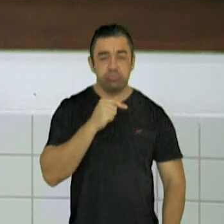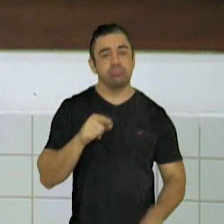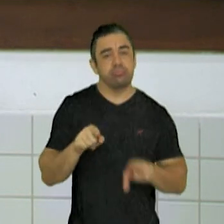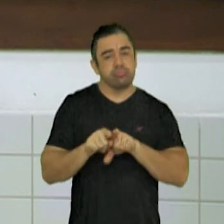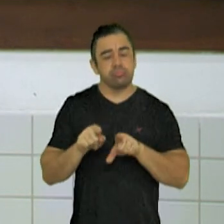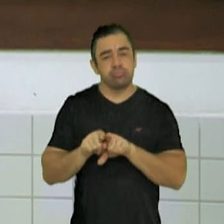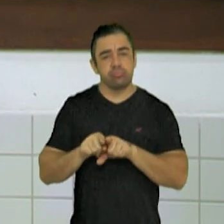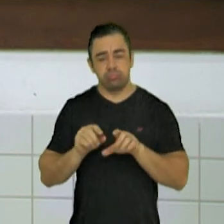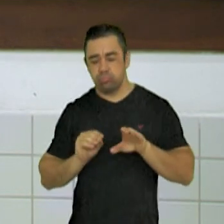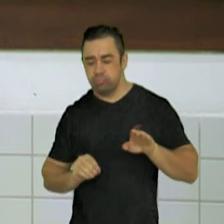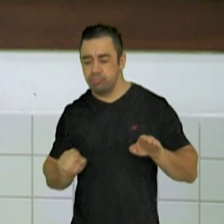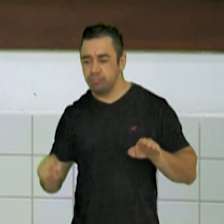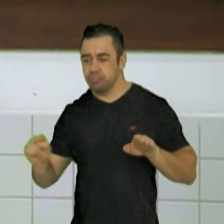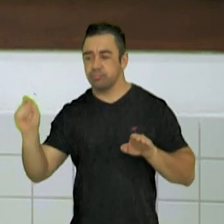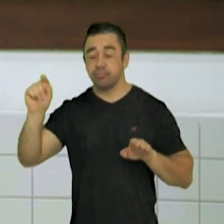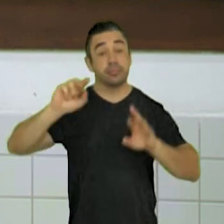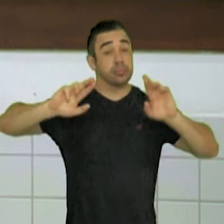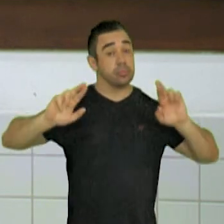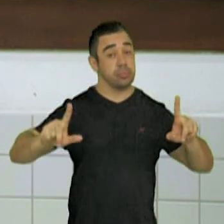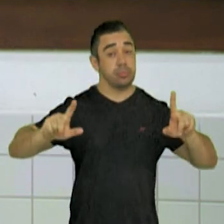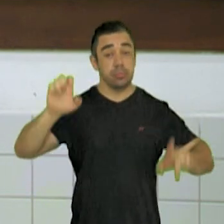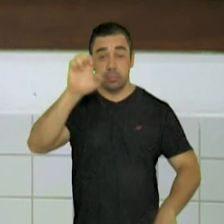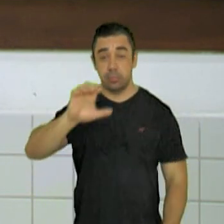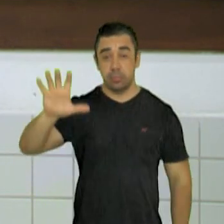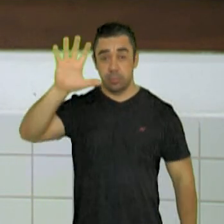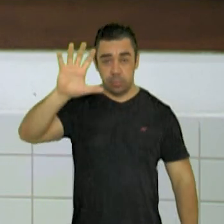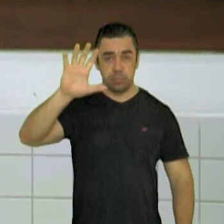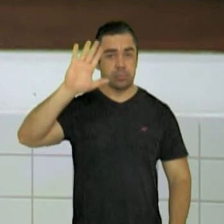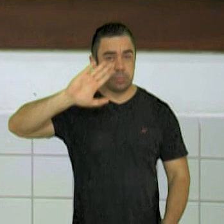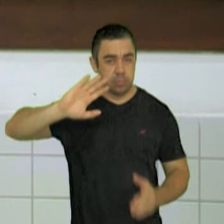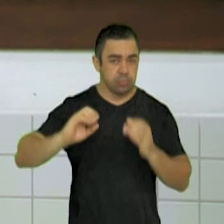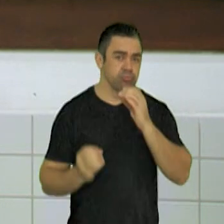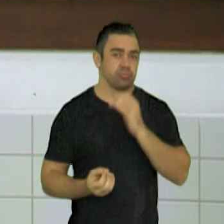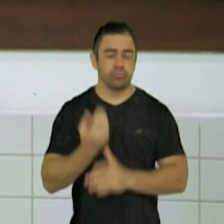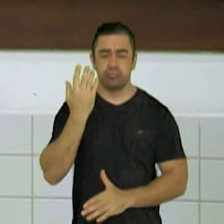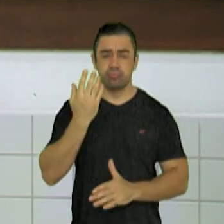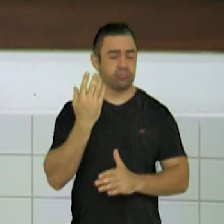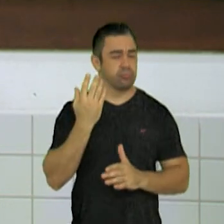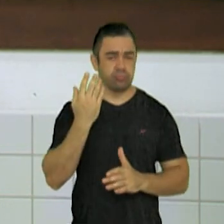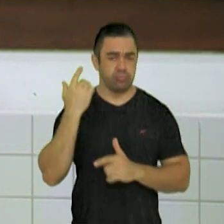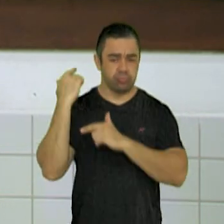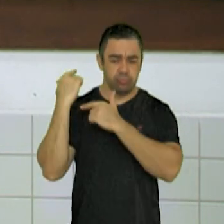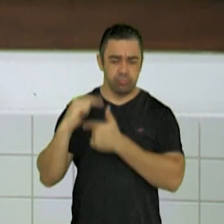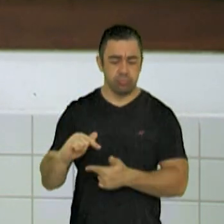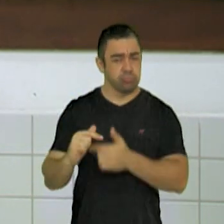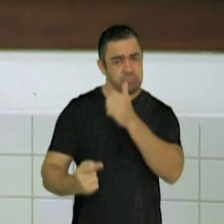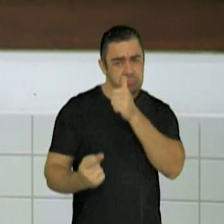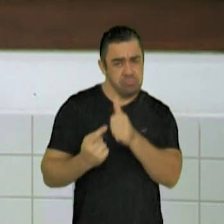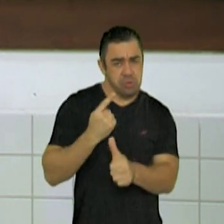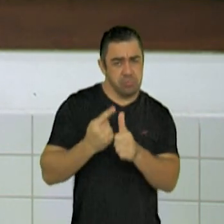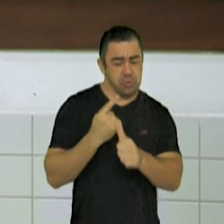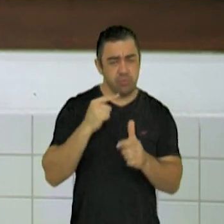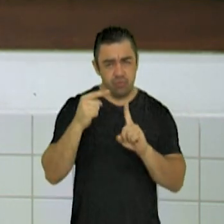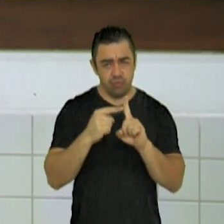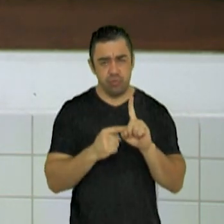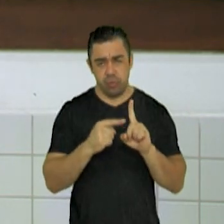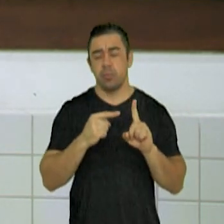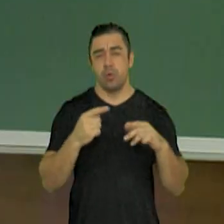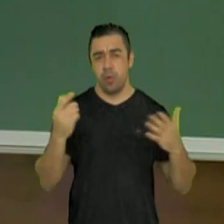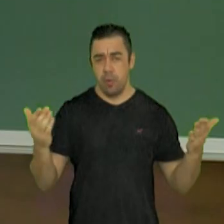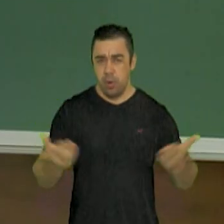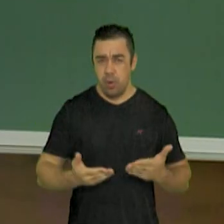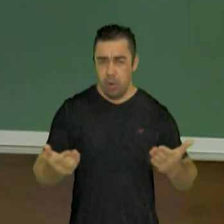da Europa, aquela industrialização clássica, aquele primeiro modelo de indústria, que veremos também no decorrer da aula